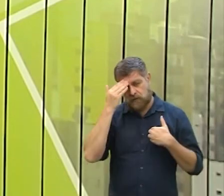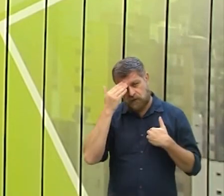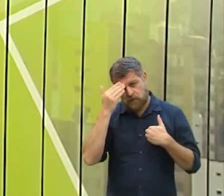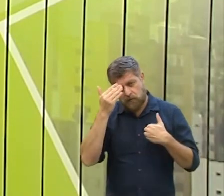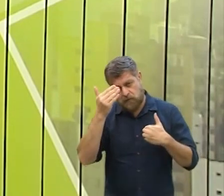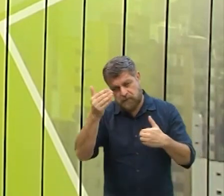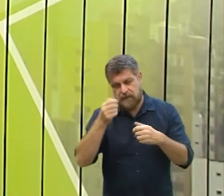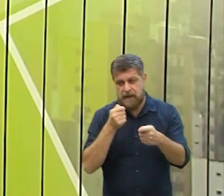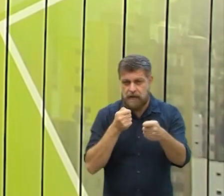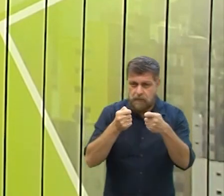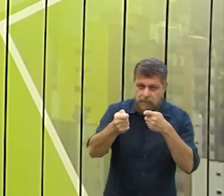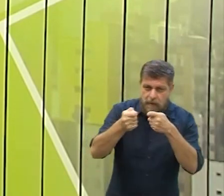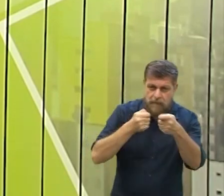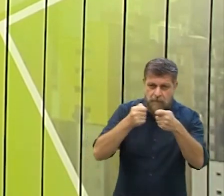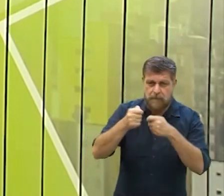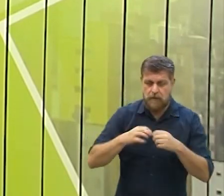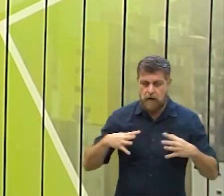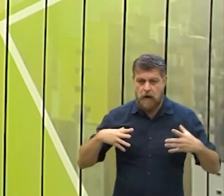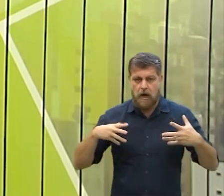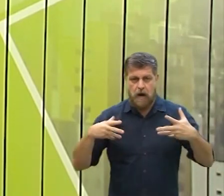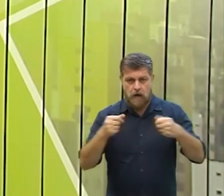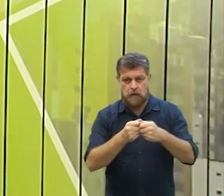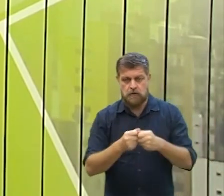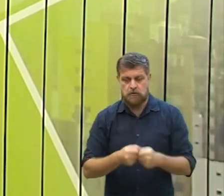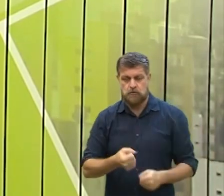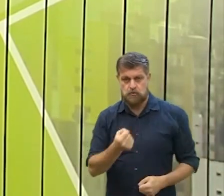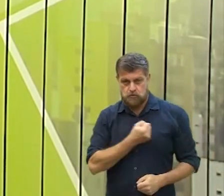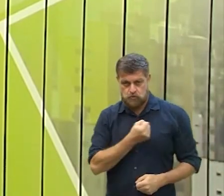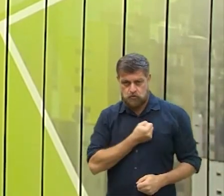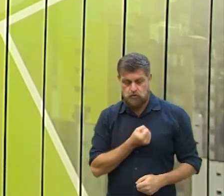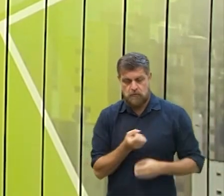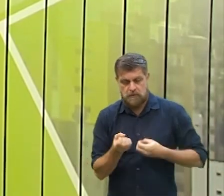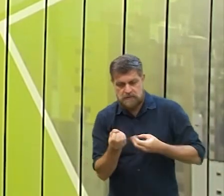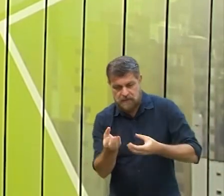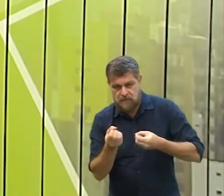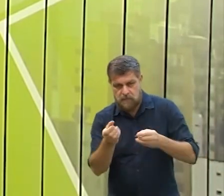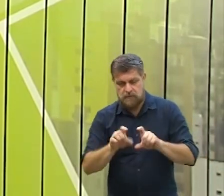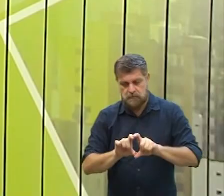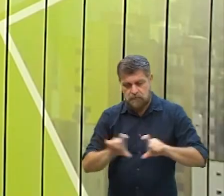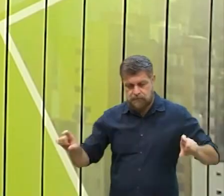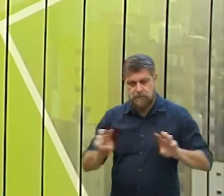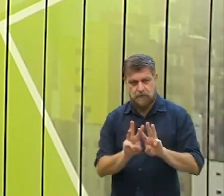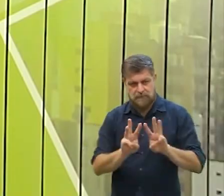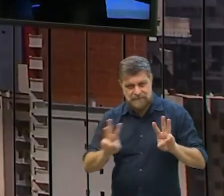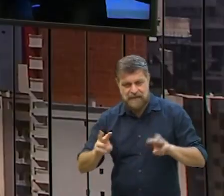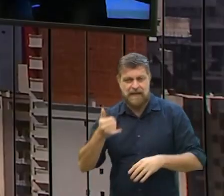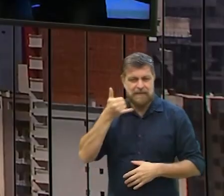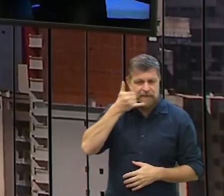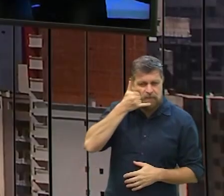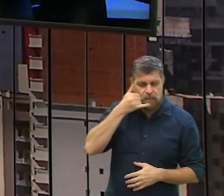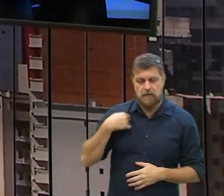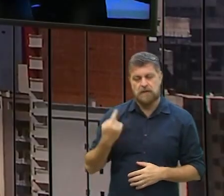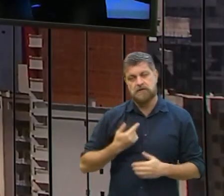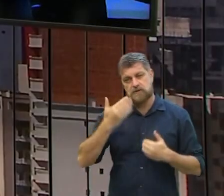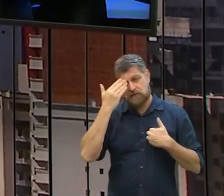Sidney, muito obrigada pela sua entrevista. Todos os canais foram deixados na tela para quem quiser acompanhar mais. A gente